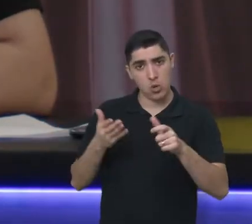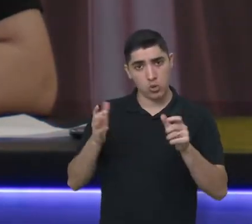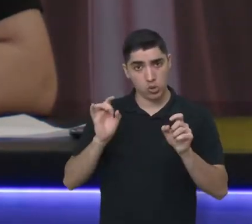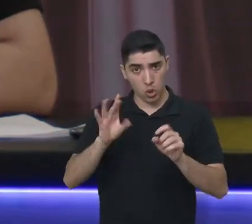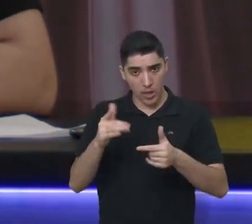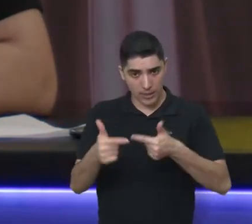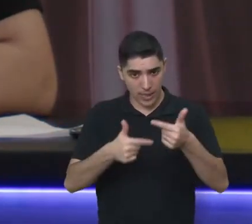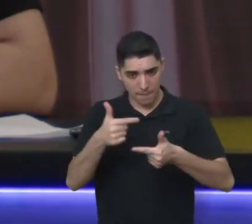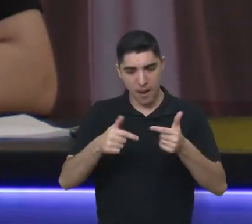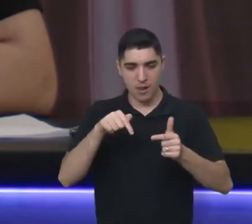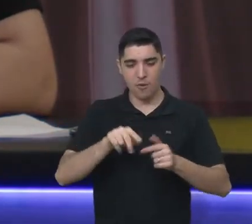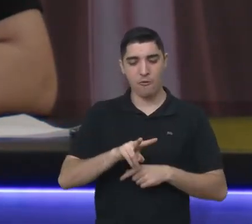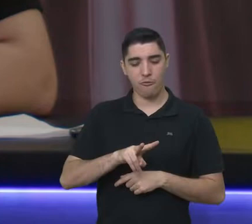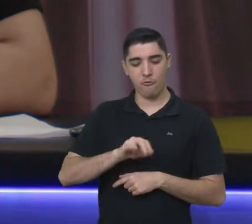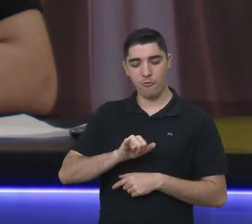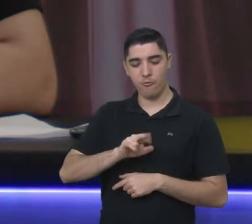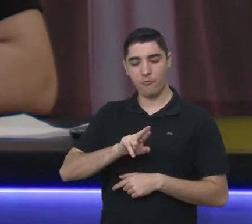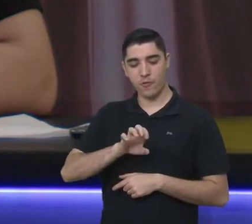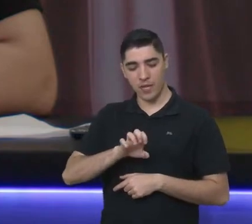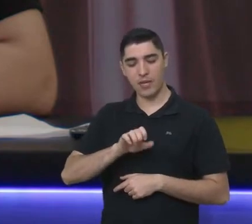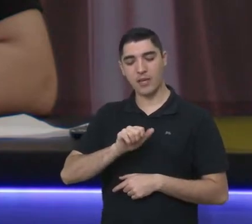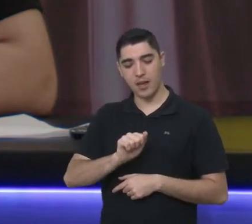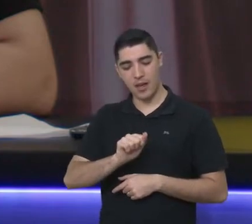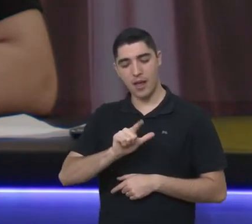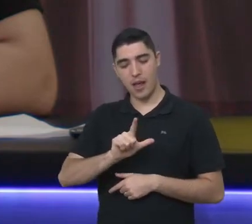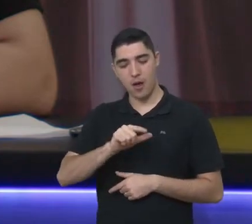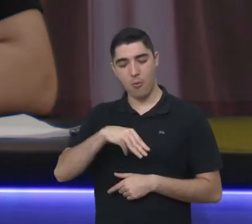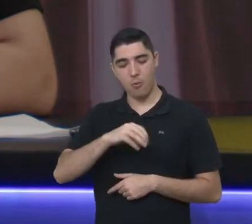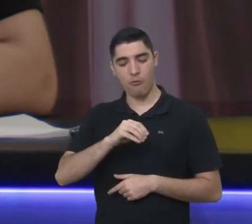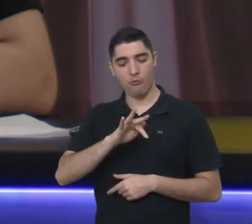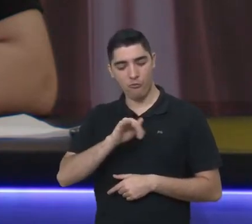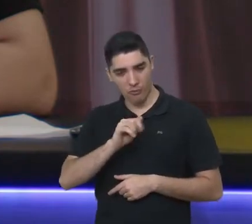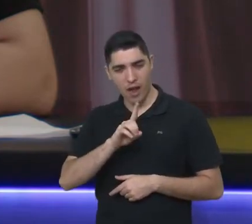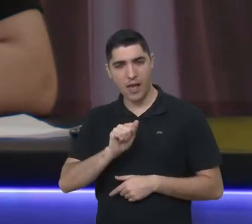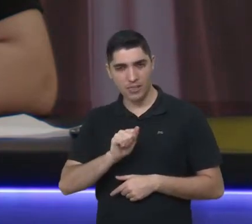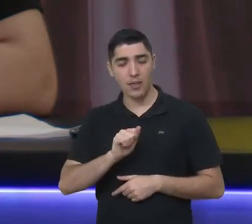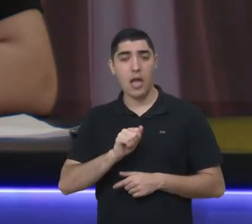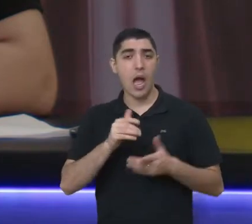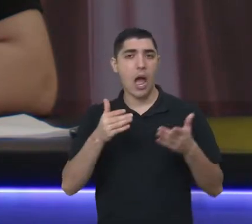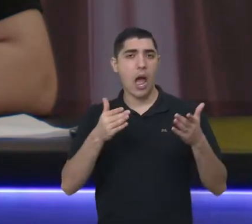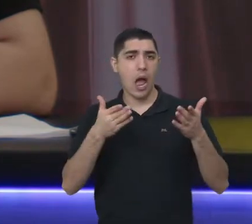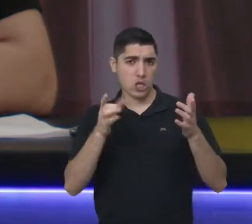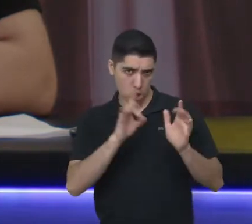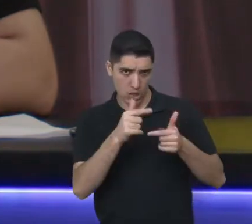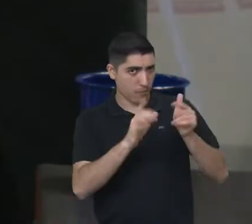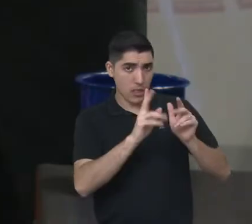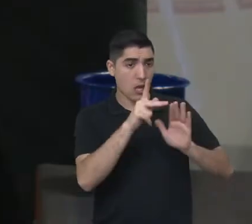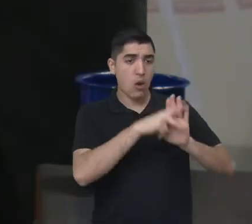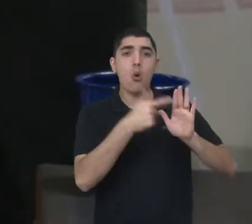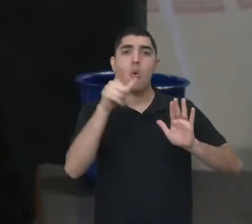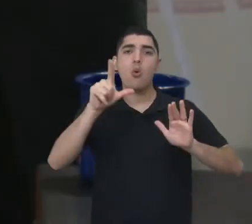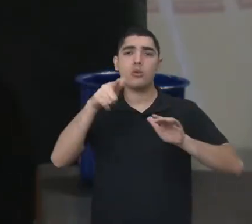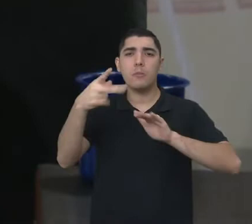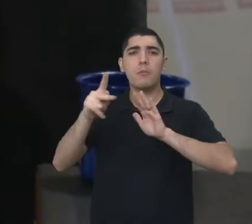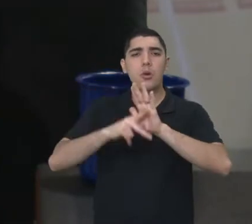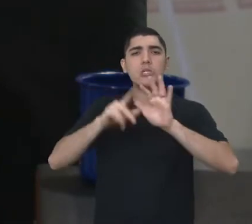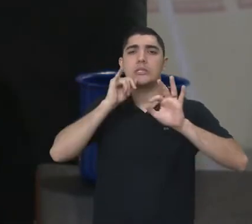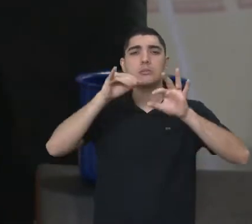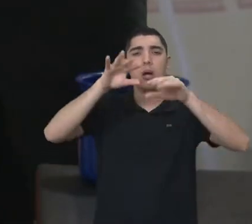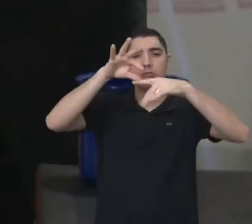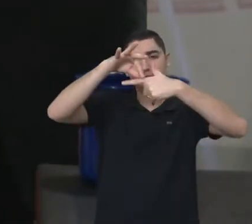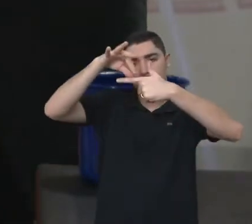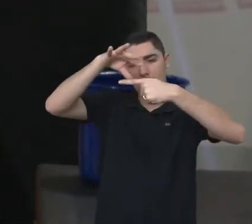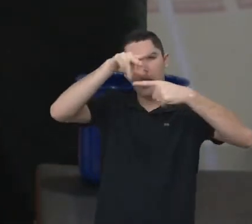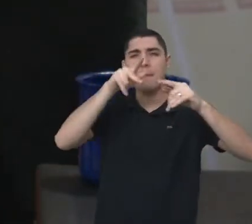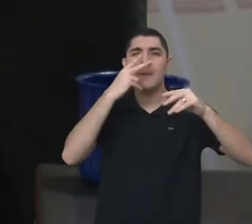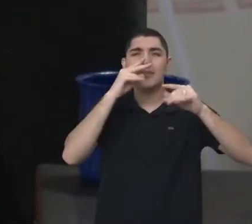trabalha com o Virei Almofada, mas tem um lance dos murais, é isso? Tem. É murais que fala? Me corrija se eu estiver murais, errado. parede,